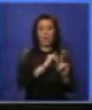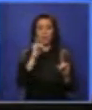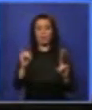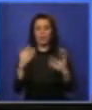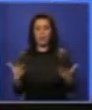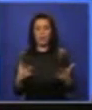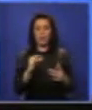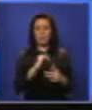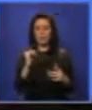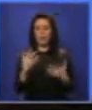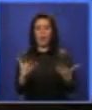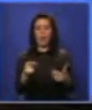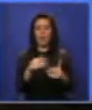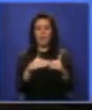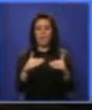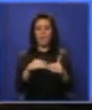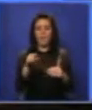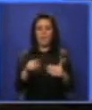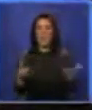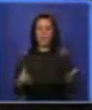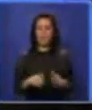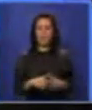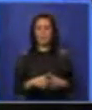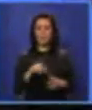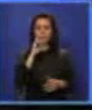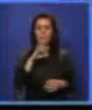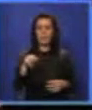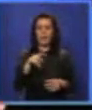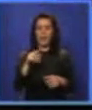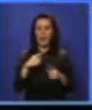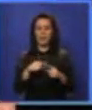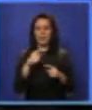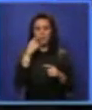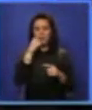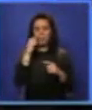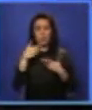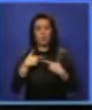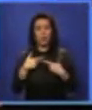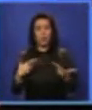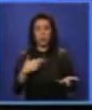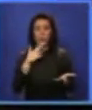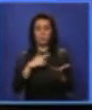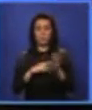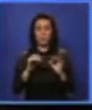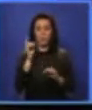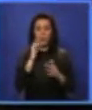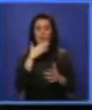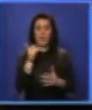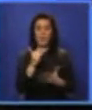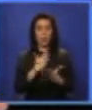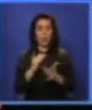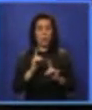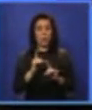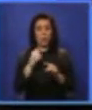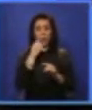agora atualmente, estamos nesta fase em que a Carla, de facto, tem uma gengiva que também nos ajuda, porque a verdade é que hoje em dia a estética não se resume